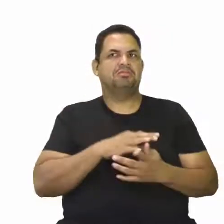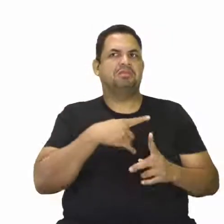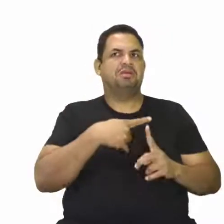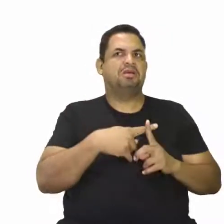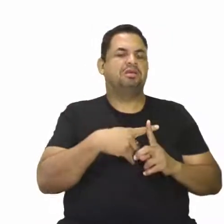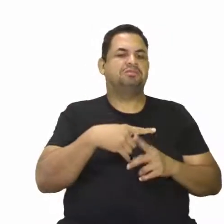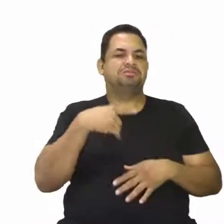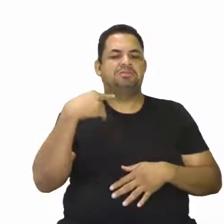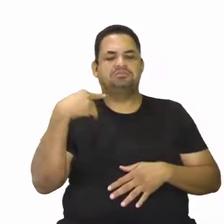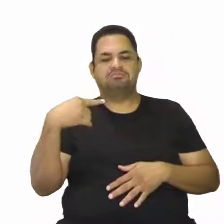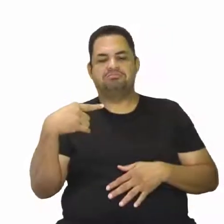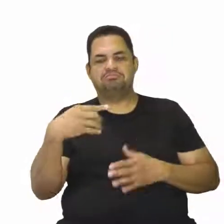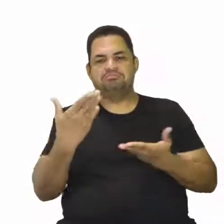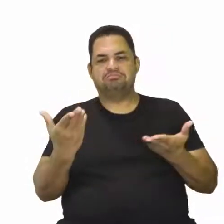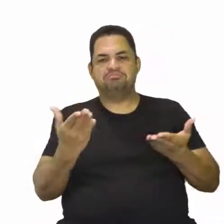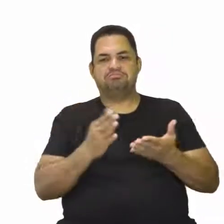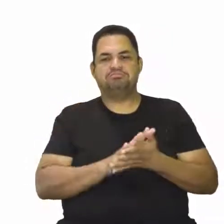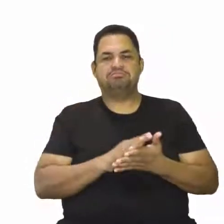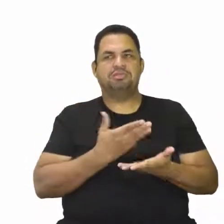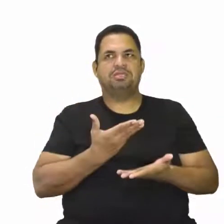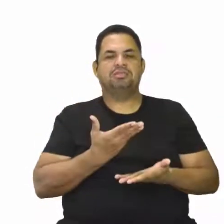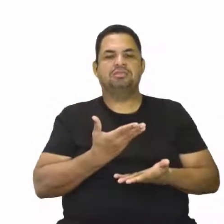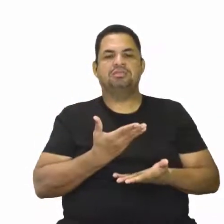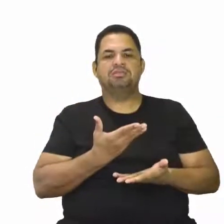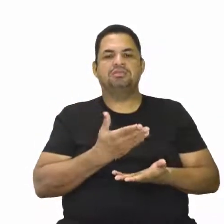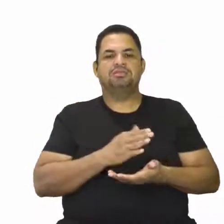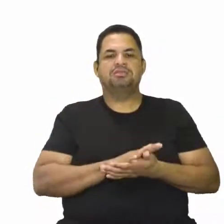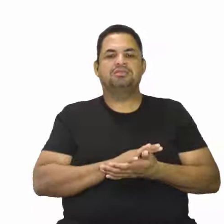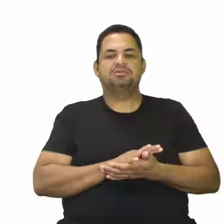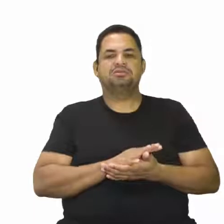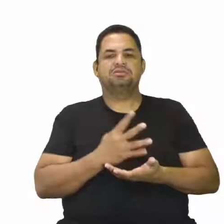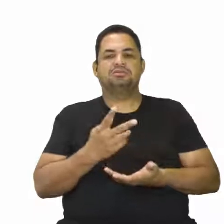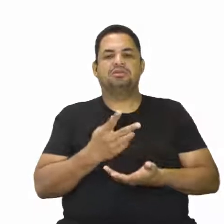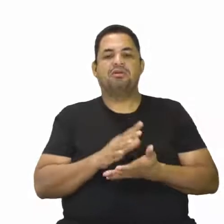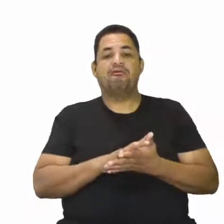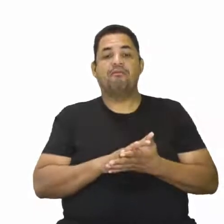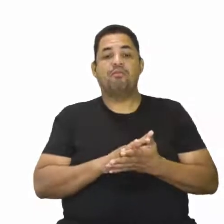menos. Ou seja, intensifiquei quem? O valor do